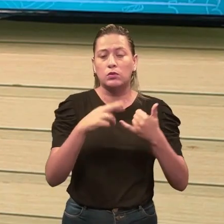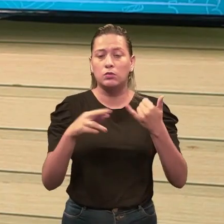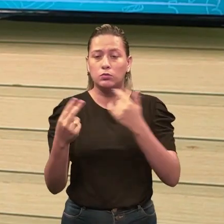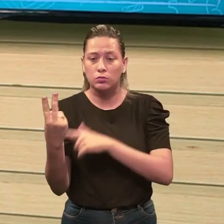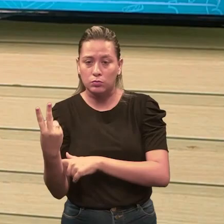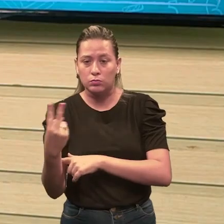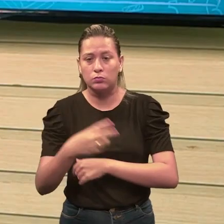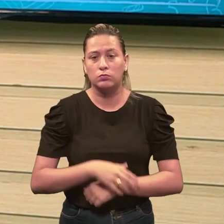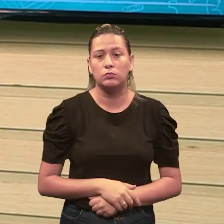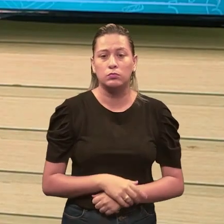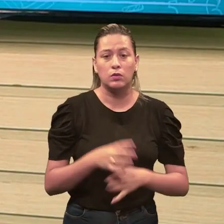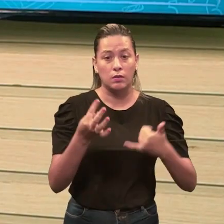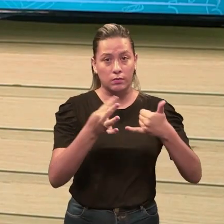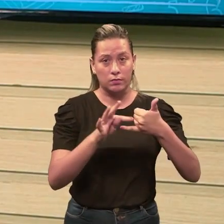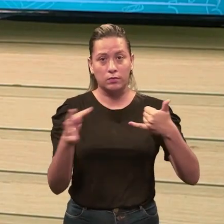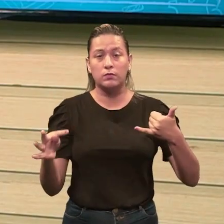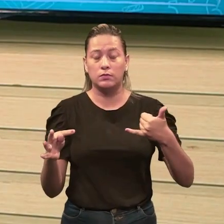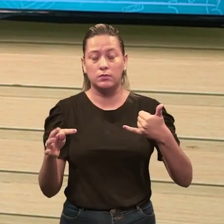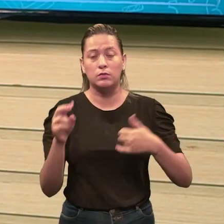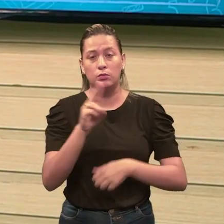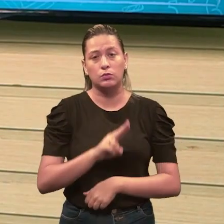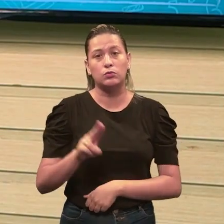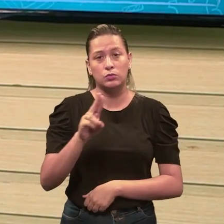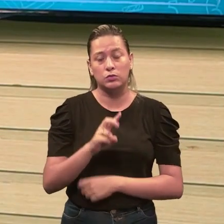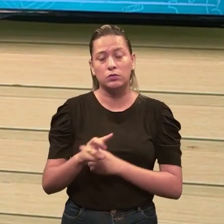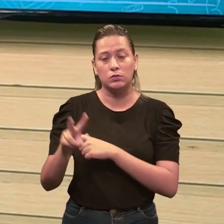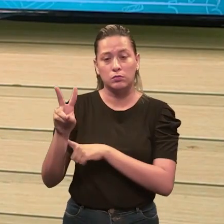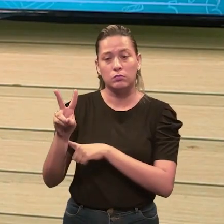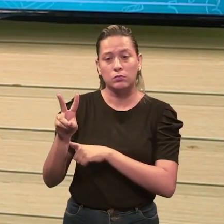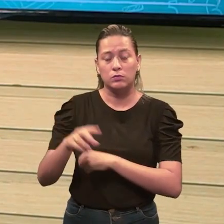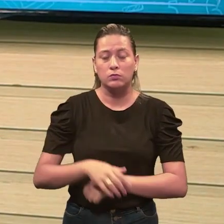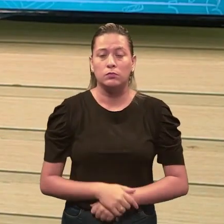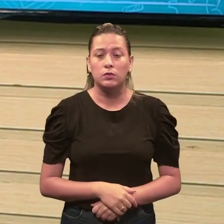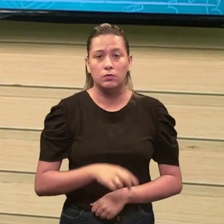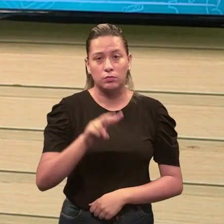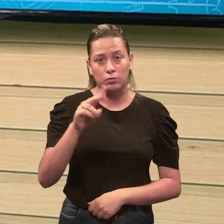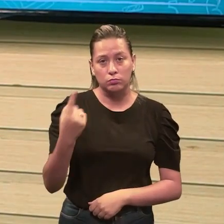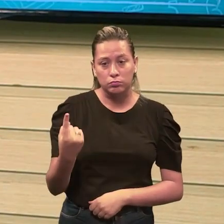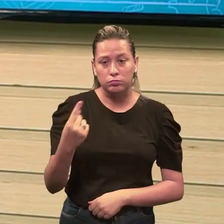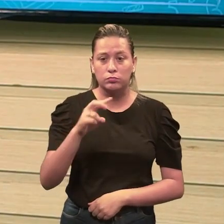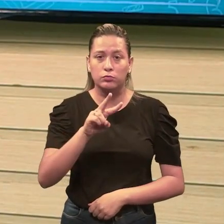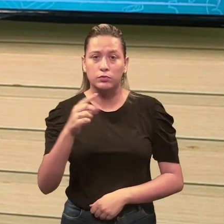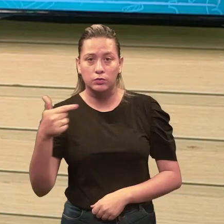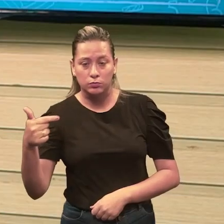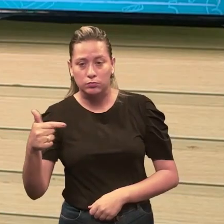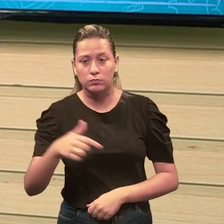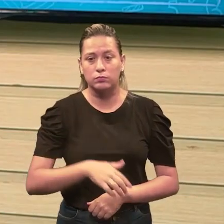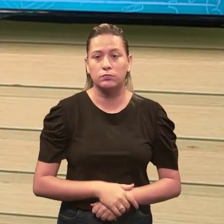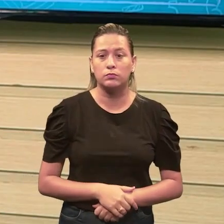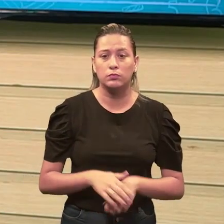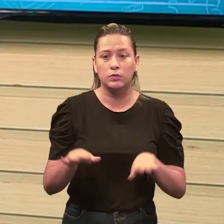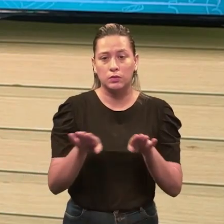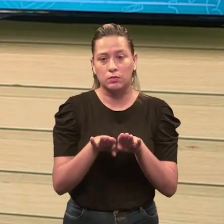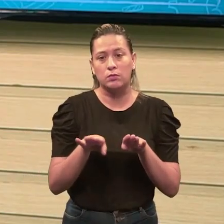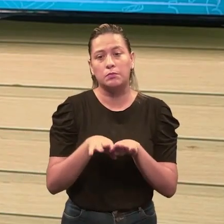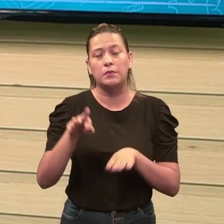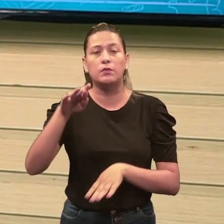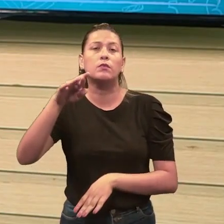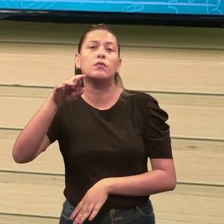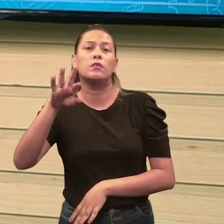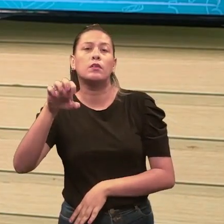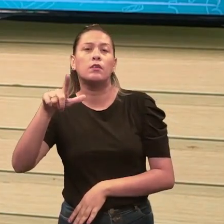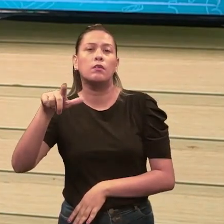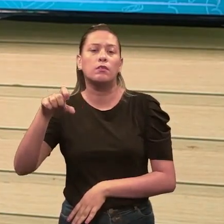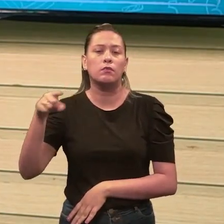2, aqui a tensão, né, que é em volts, a voltagem, né, V1, V2, temos um